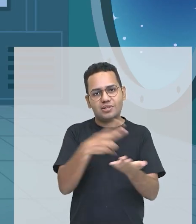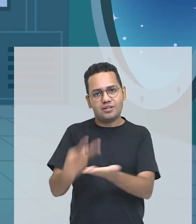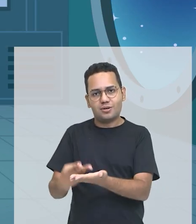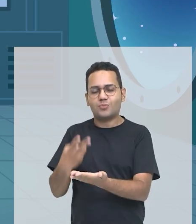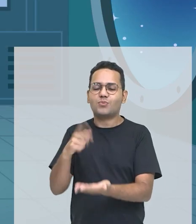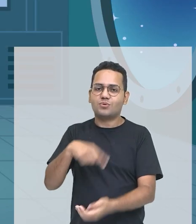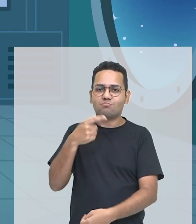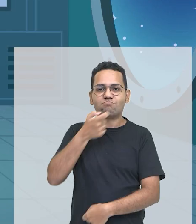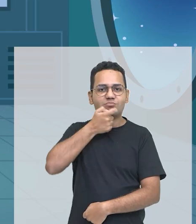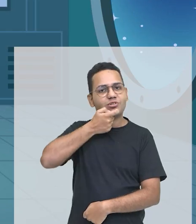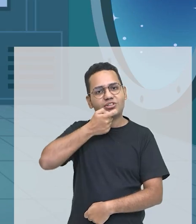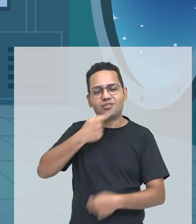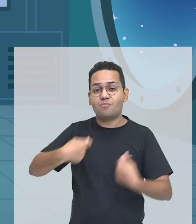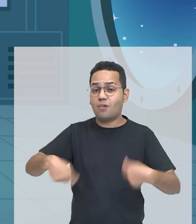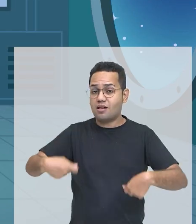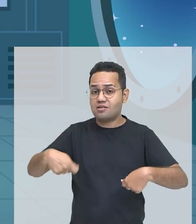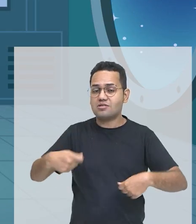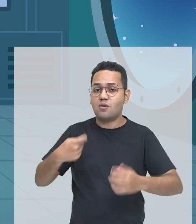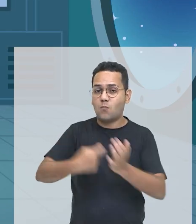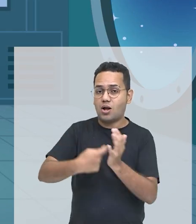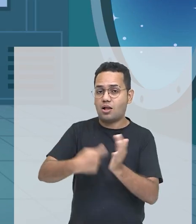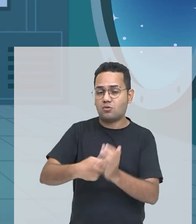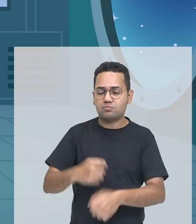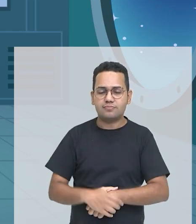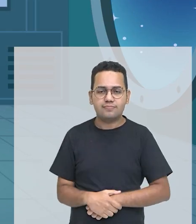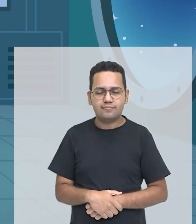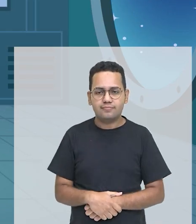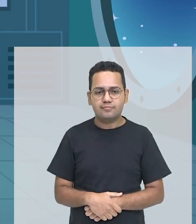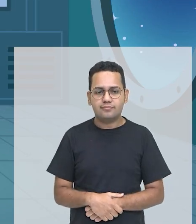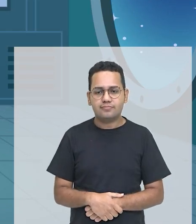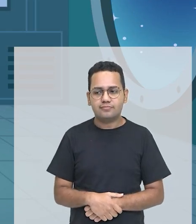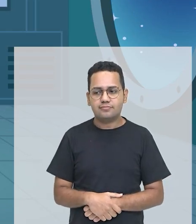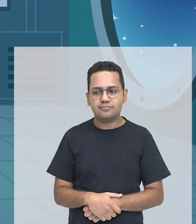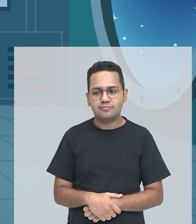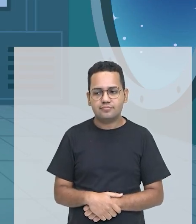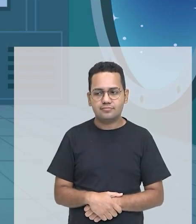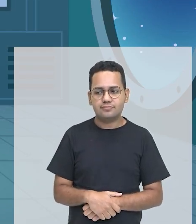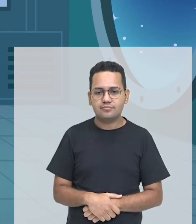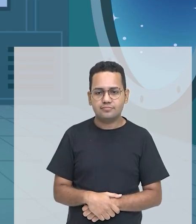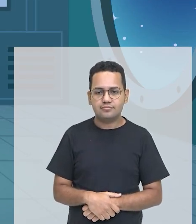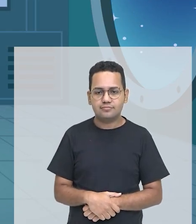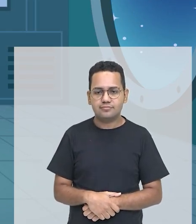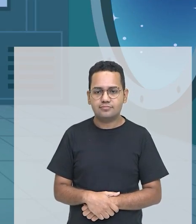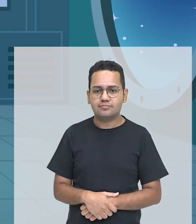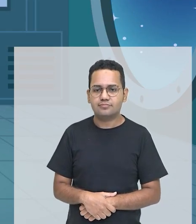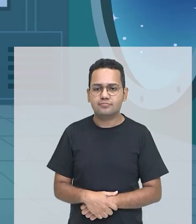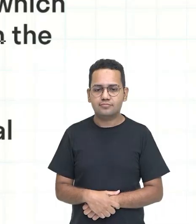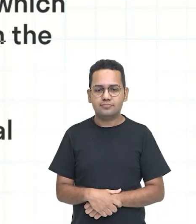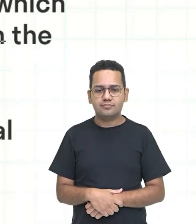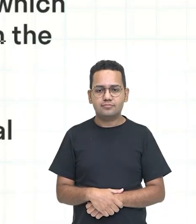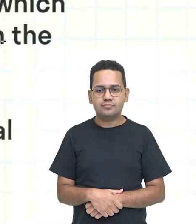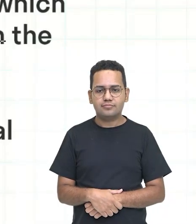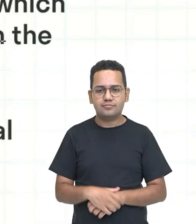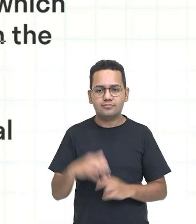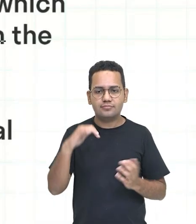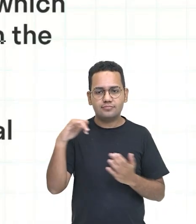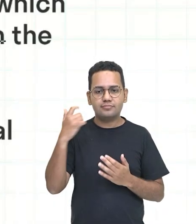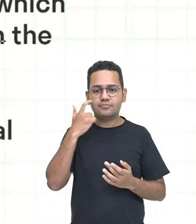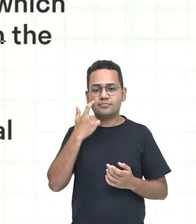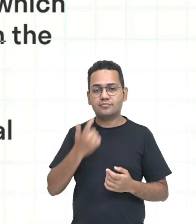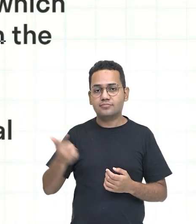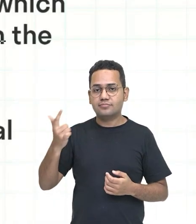mundo utilizando a língua inglesa, ok? Um outro aspecto agora que nós vamos ler relacionado ao universo é esse aqui, olha só.